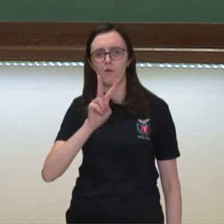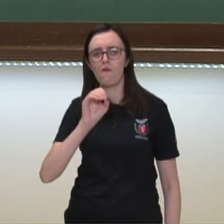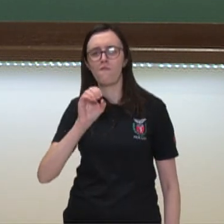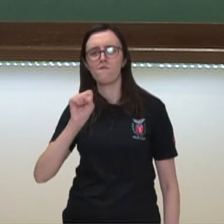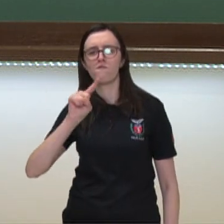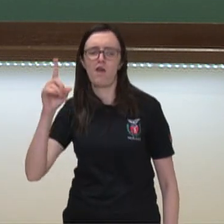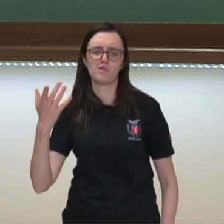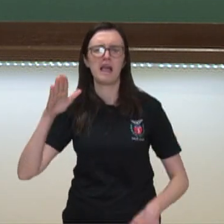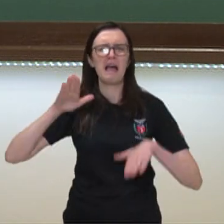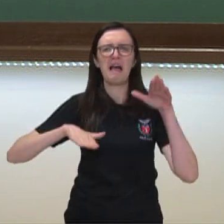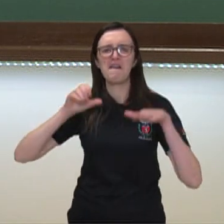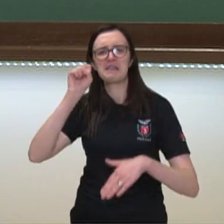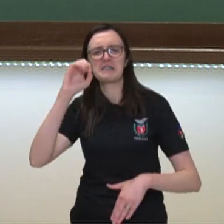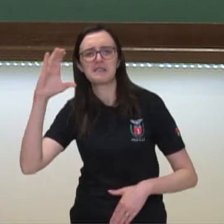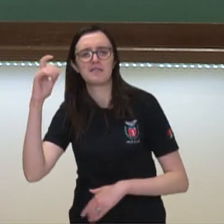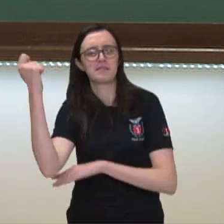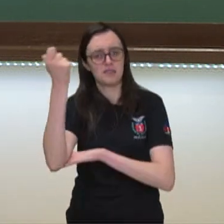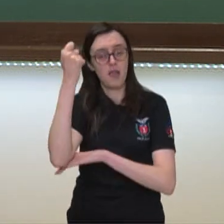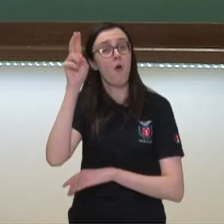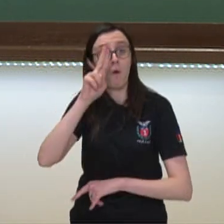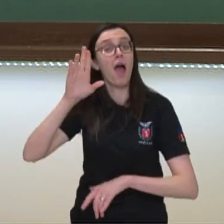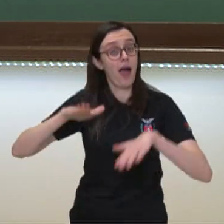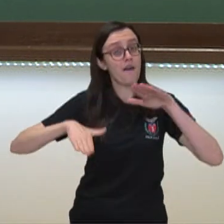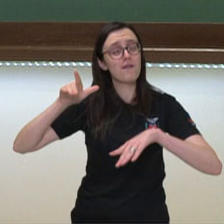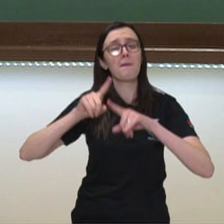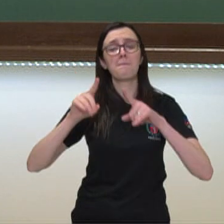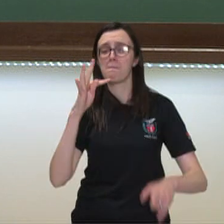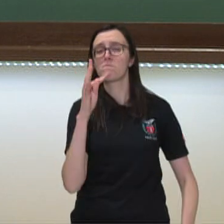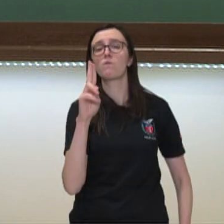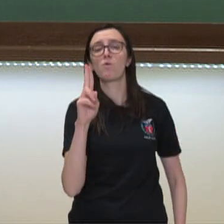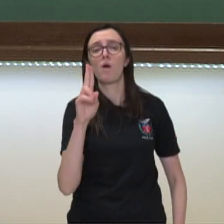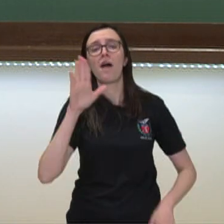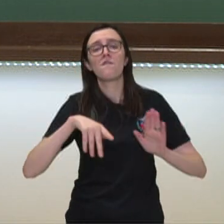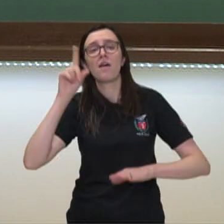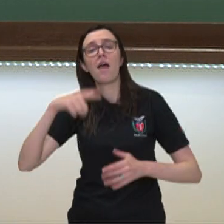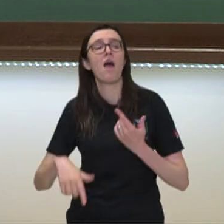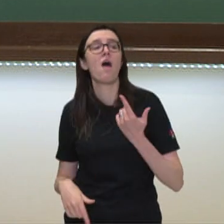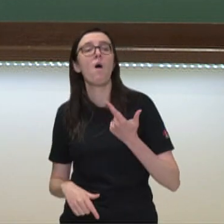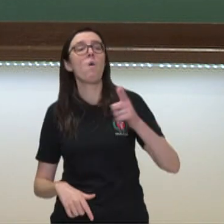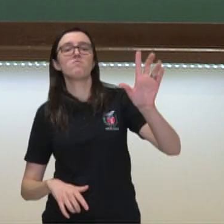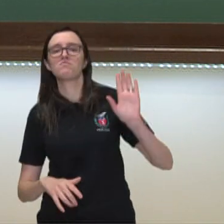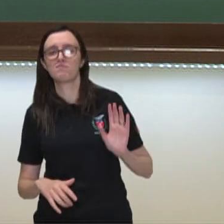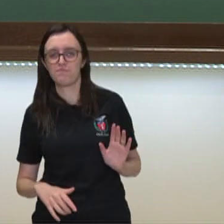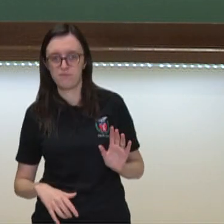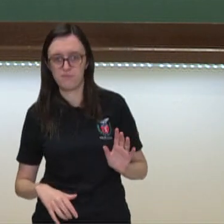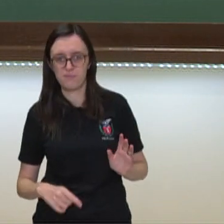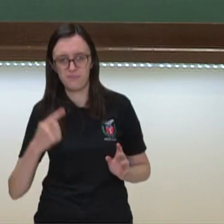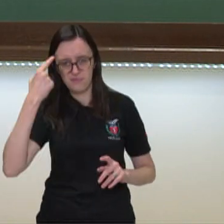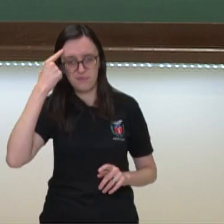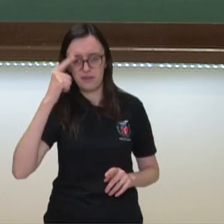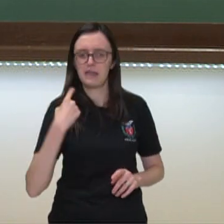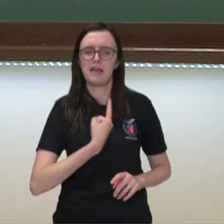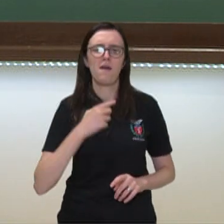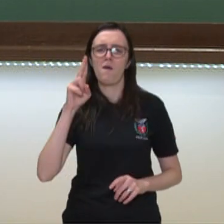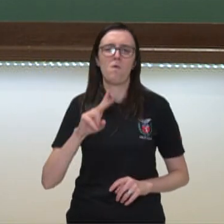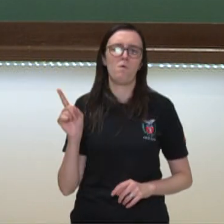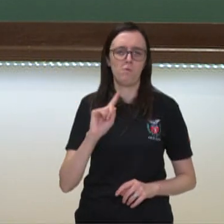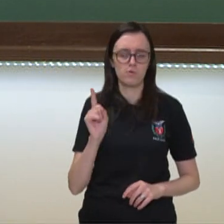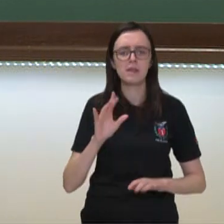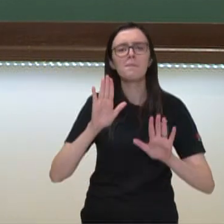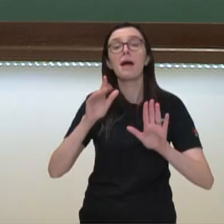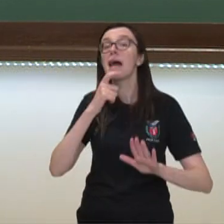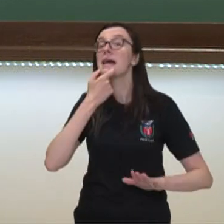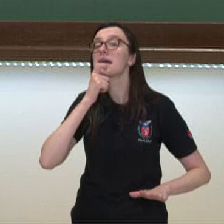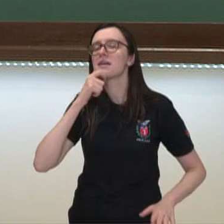os catarinas, os gaúchos, usam o tu, mas às vezes como terceira pessoa. Então, o tu e o vós a gente não usa. Como o inglês